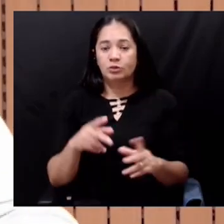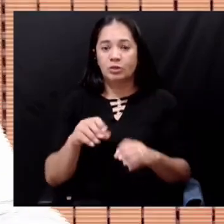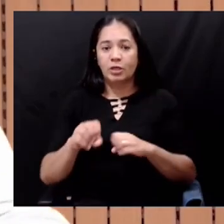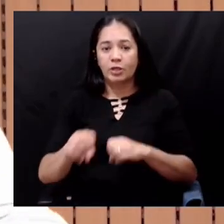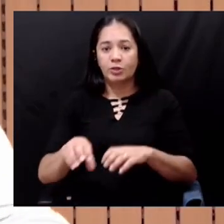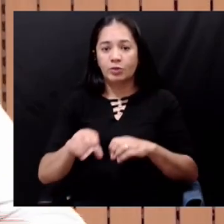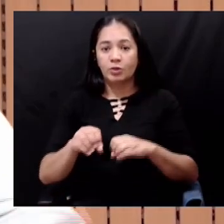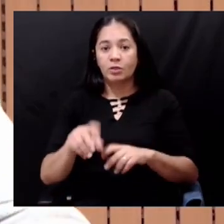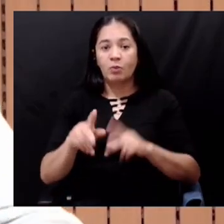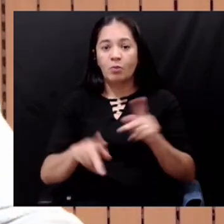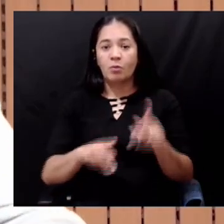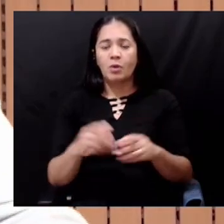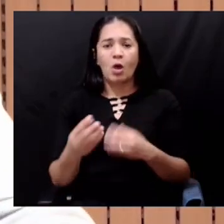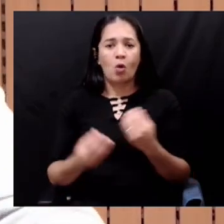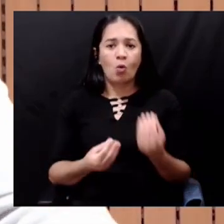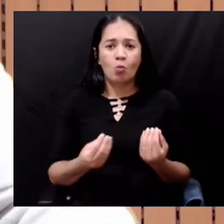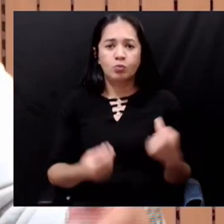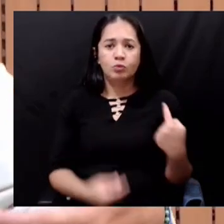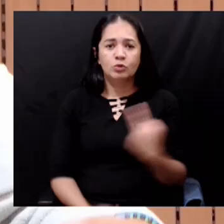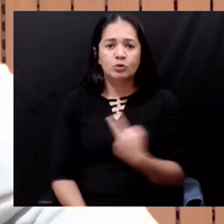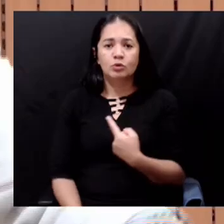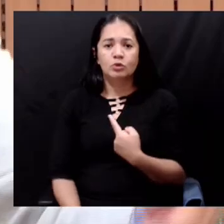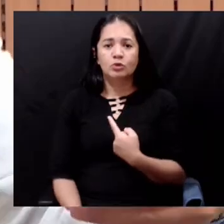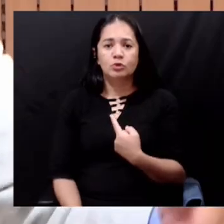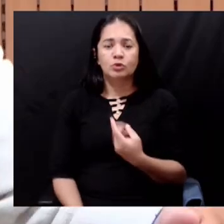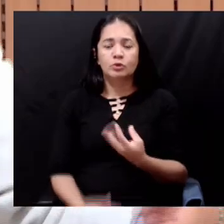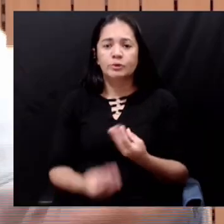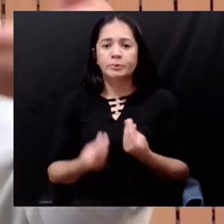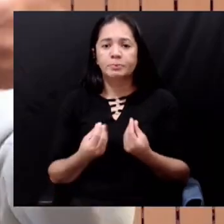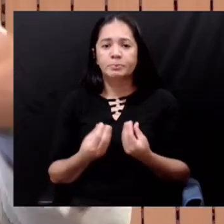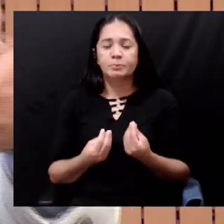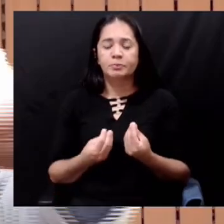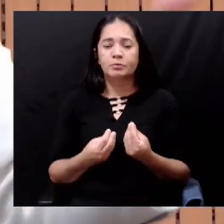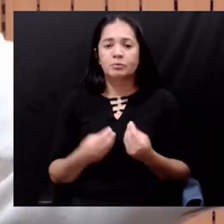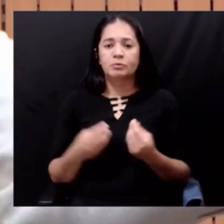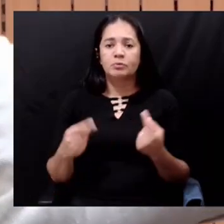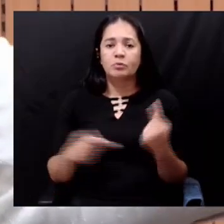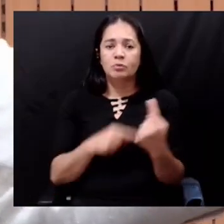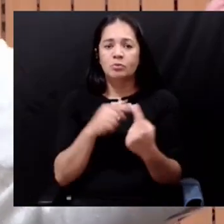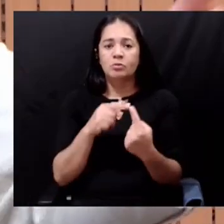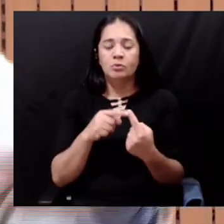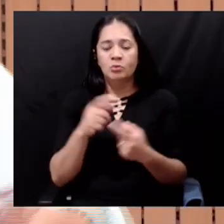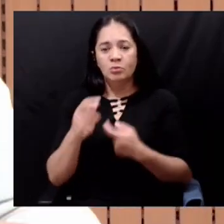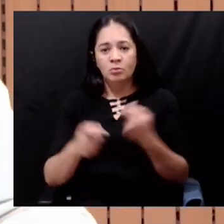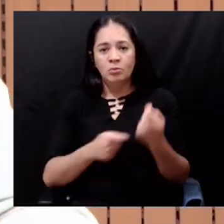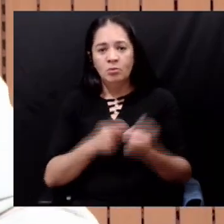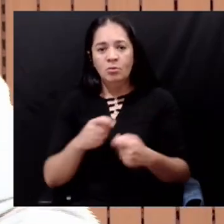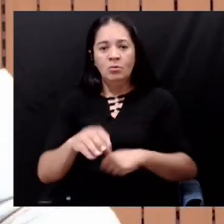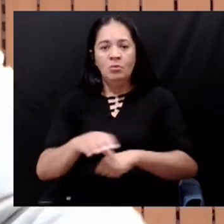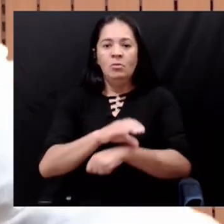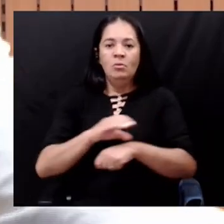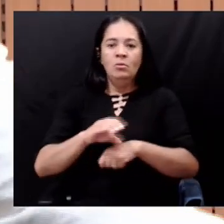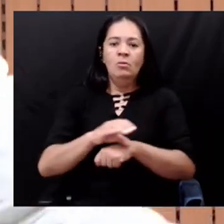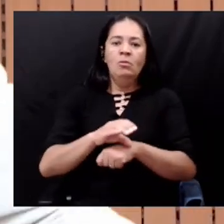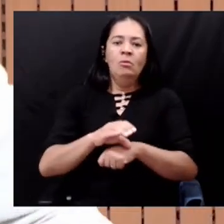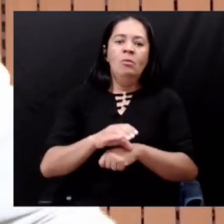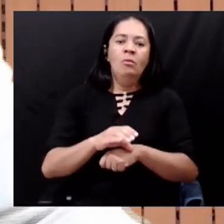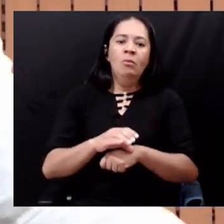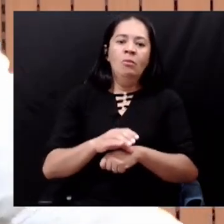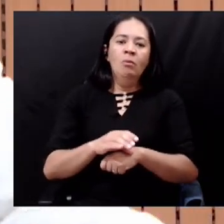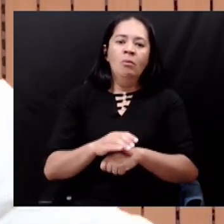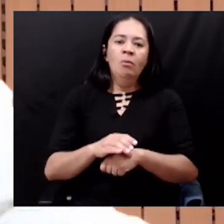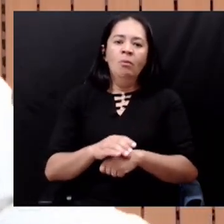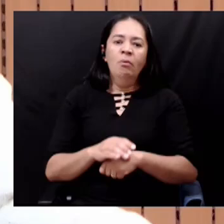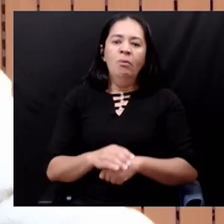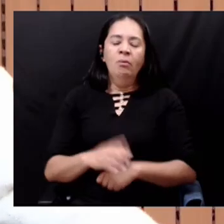gente induz uma perspectiva de gestão. O cursinho Herbert é um cursinho que tem tradição, são mais